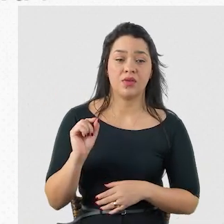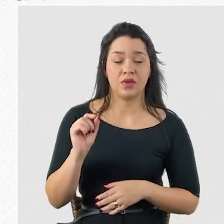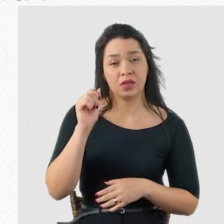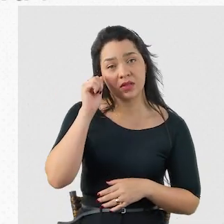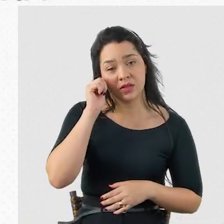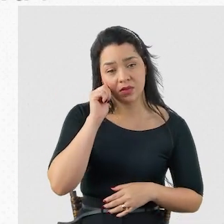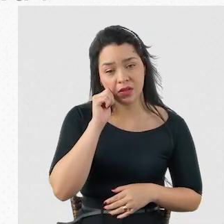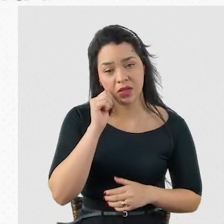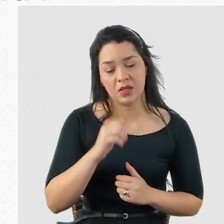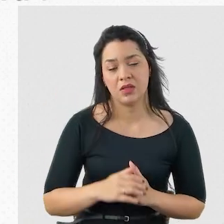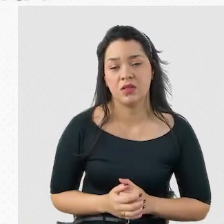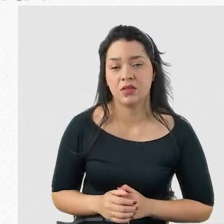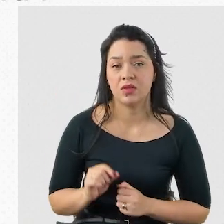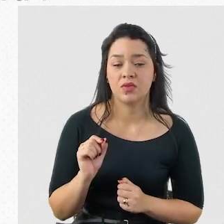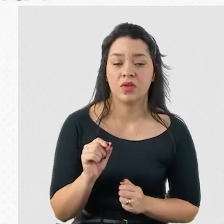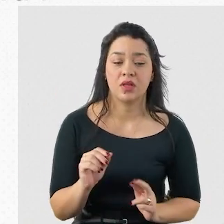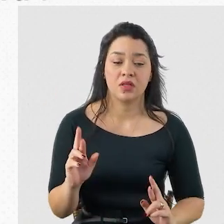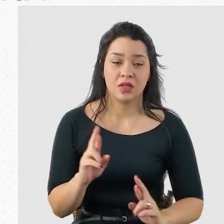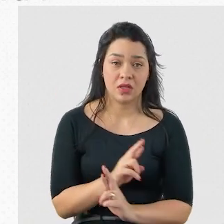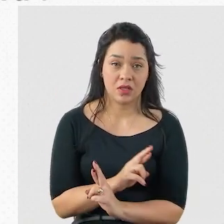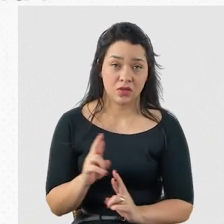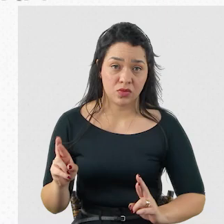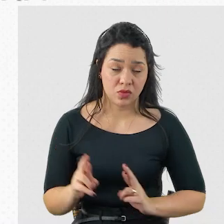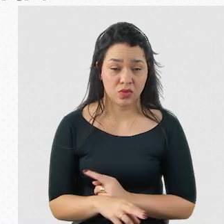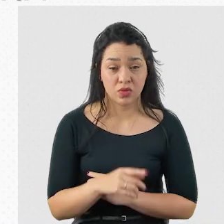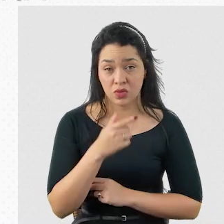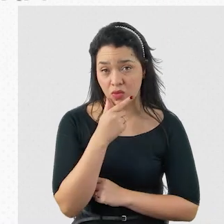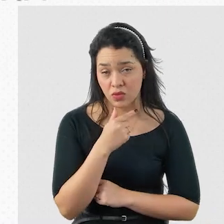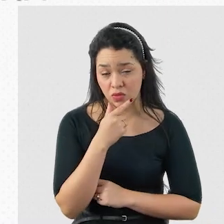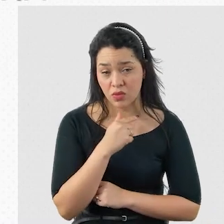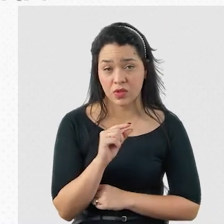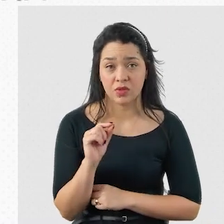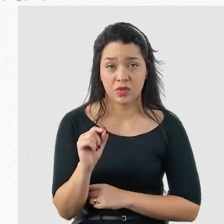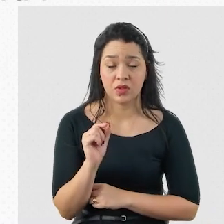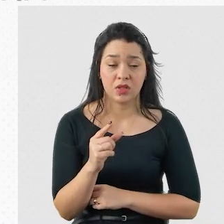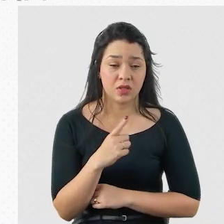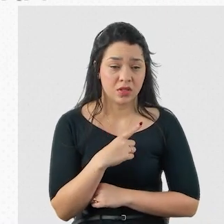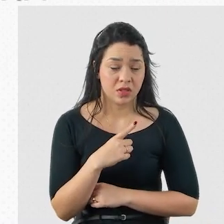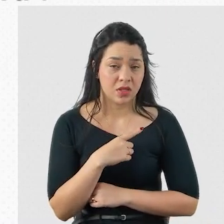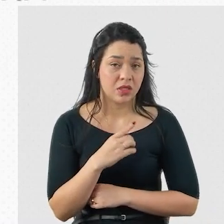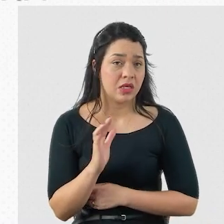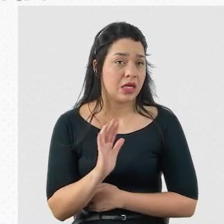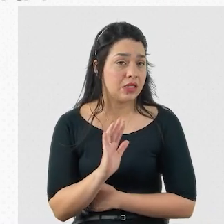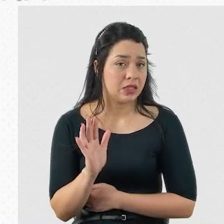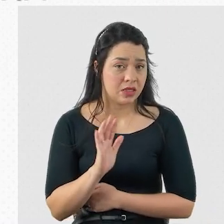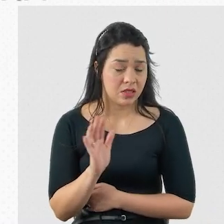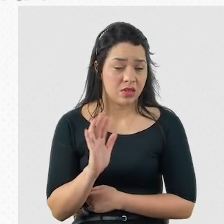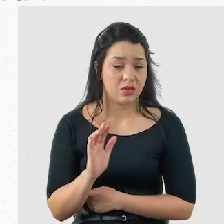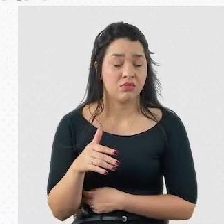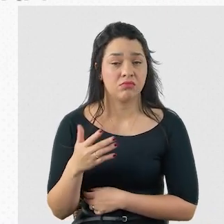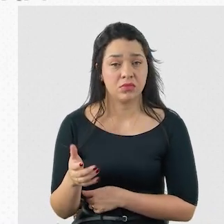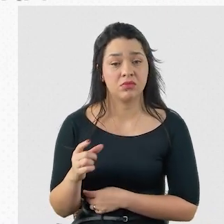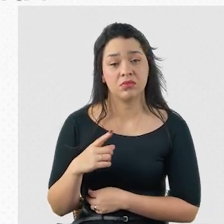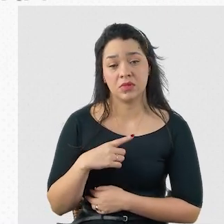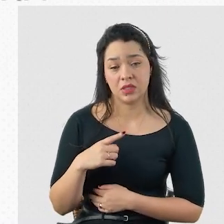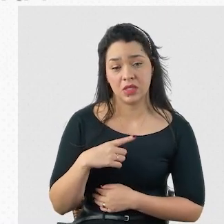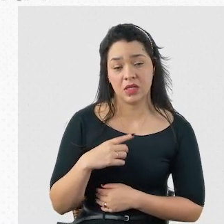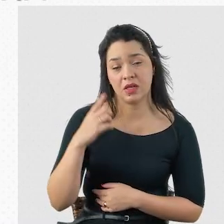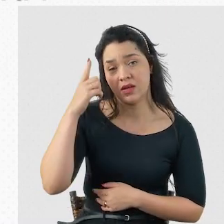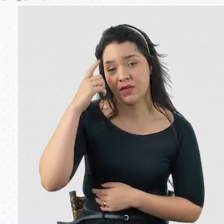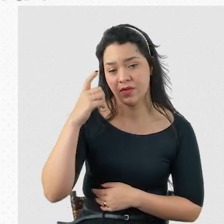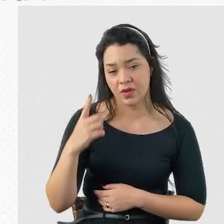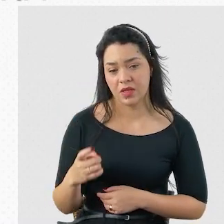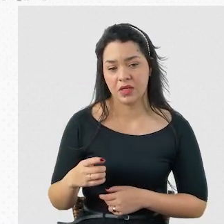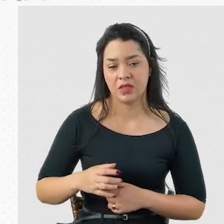mulheres, né, onde as relações com homens brancos colonizadores não foram amigáveis, foram de subserviência e violência,